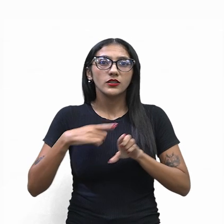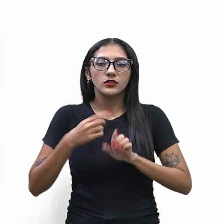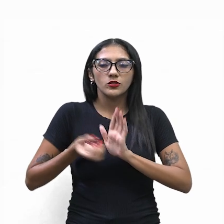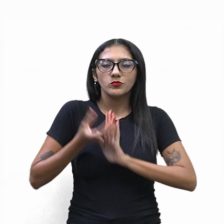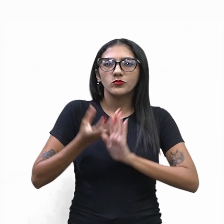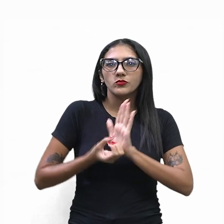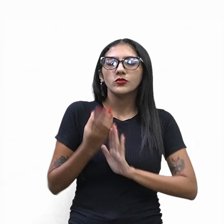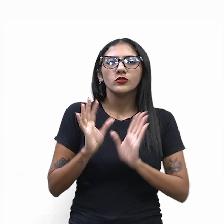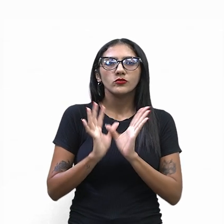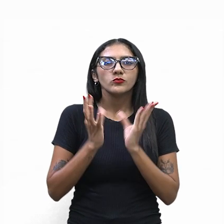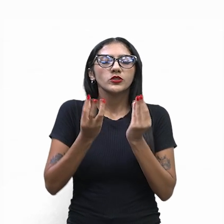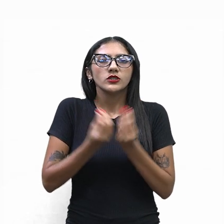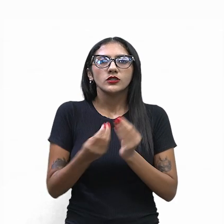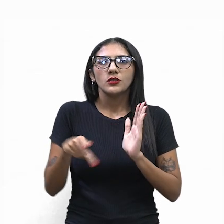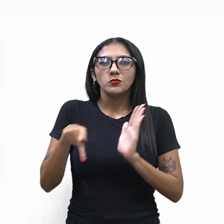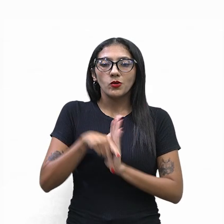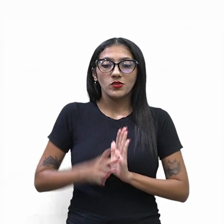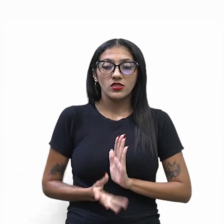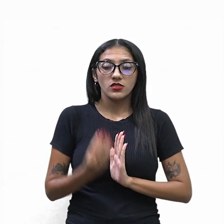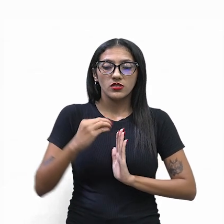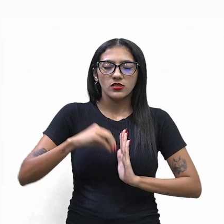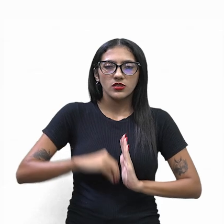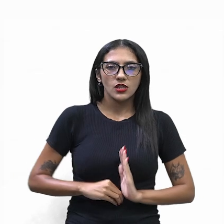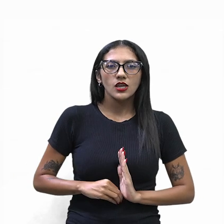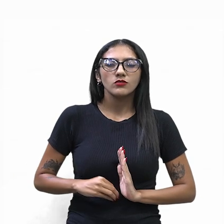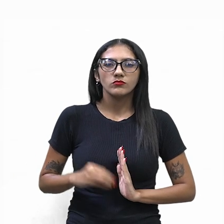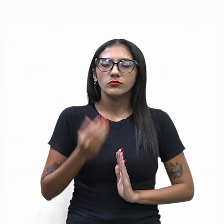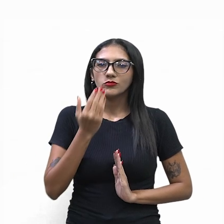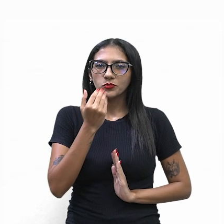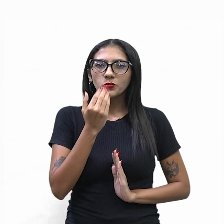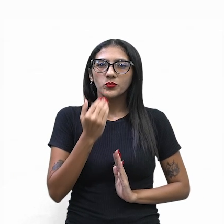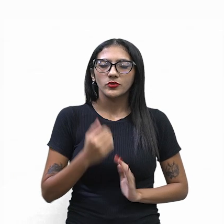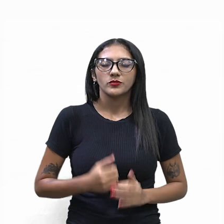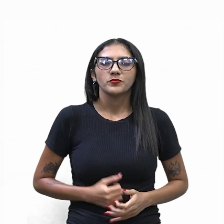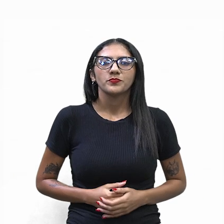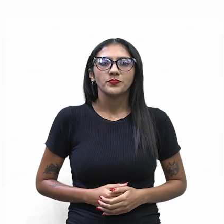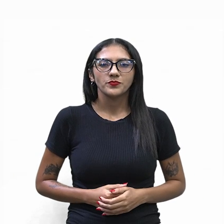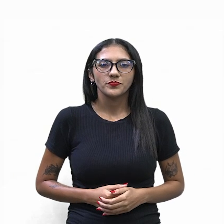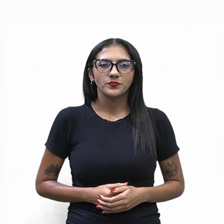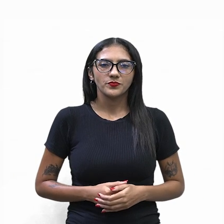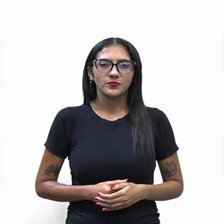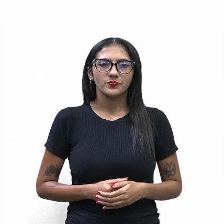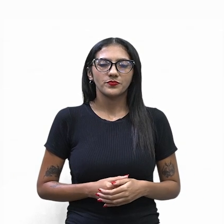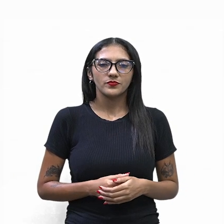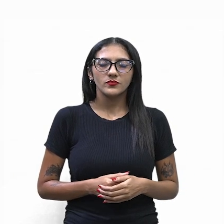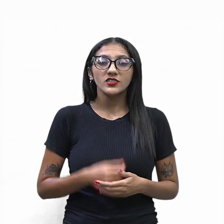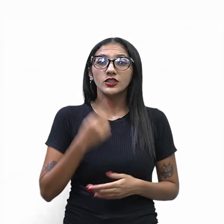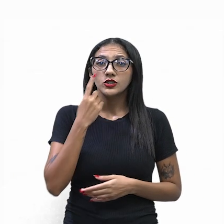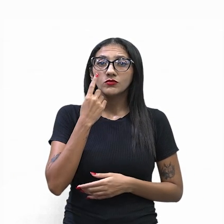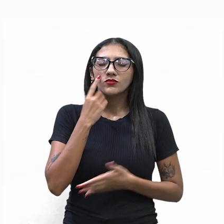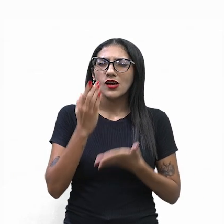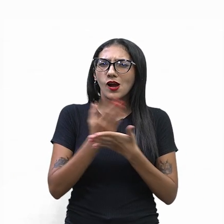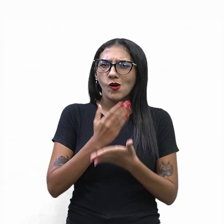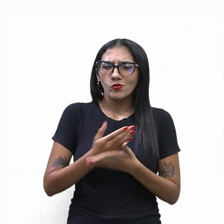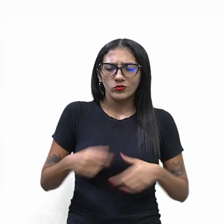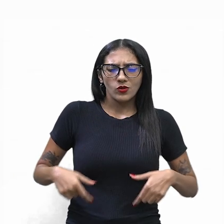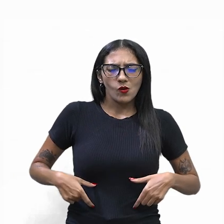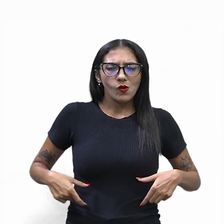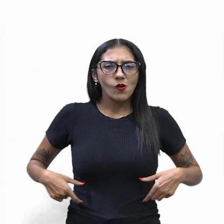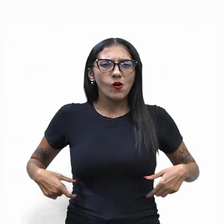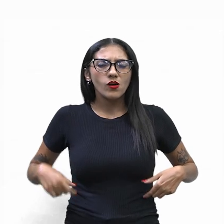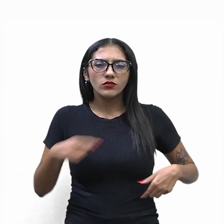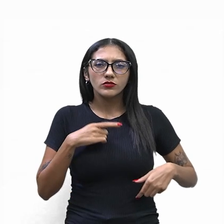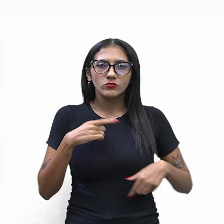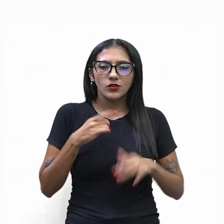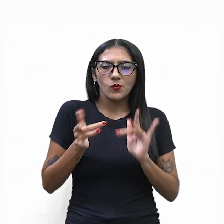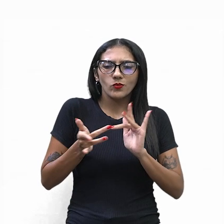substâncias digestivas sobre os alimentos no interior do tubo digestivo. A gente viu que alguns órgãos vão ter contato com